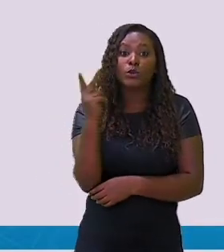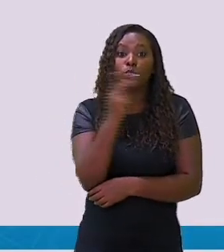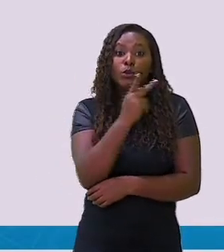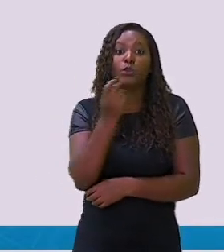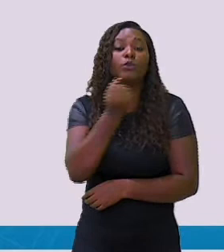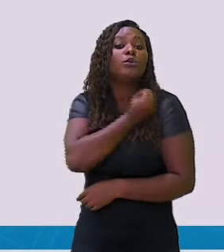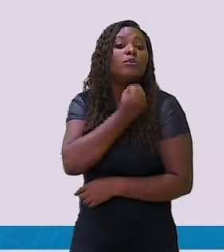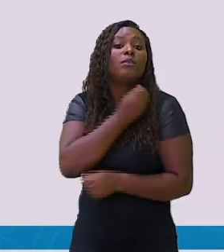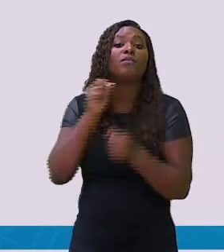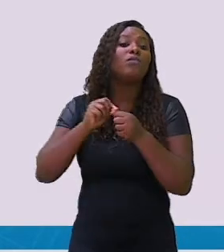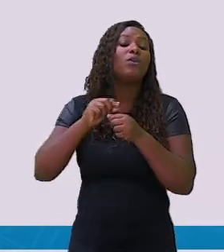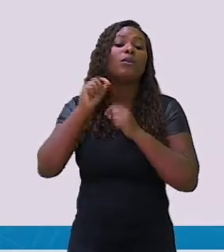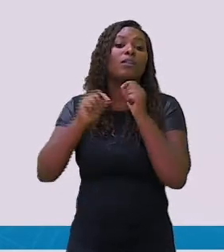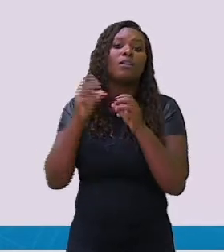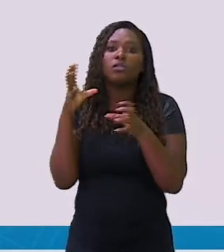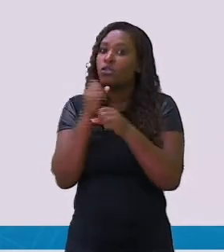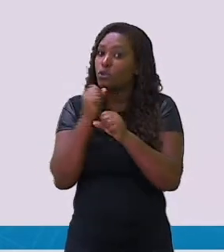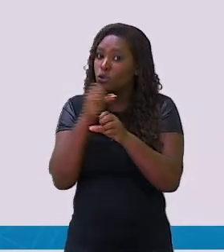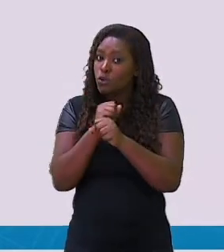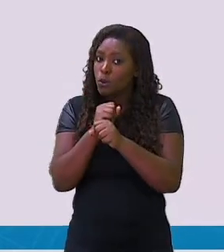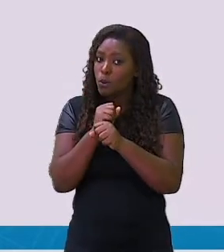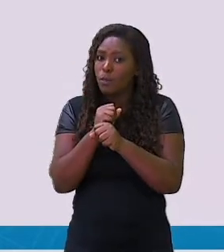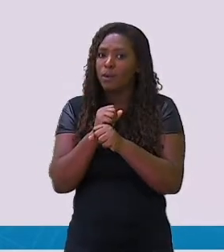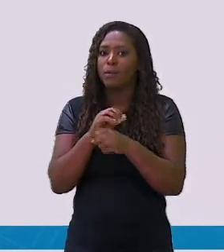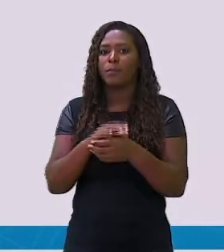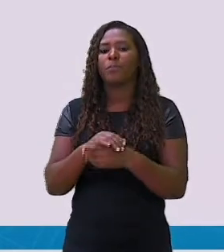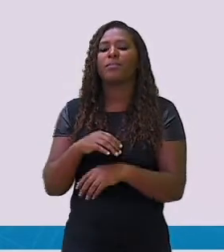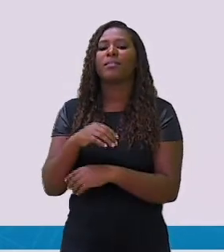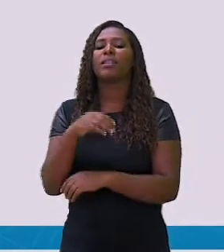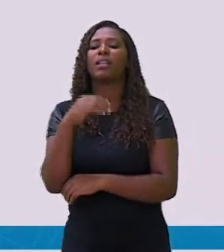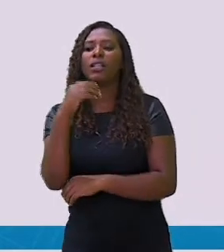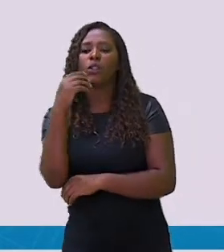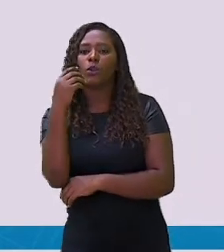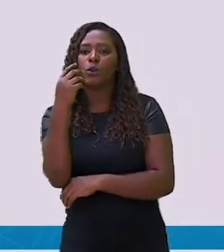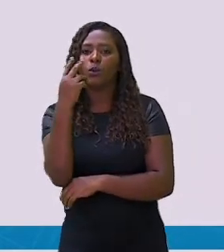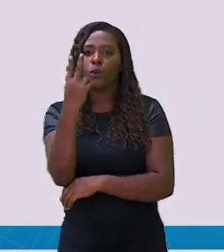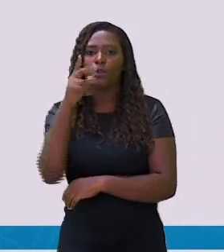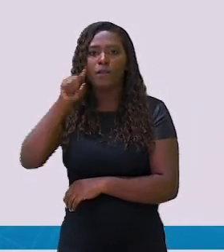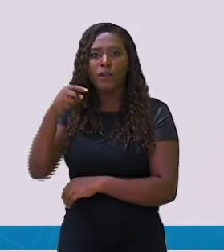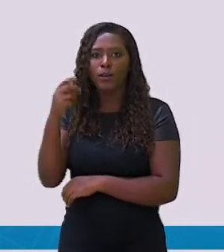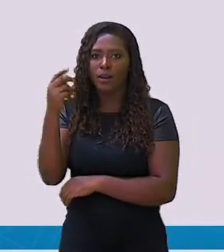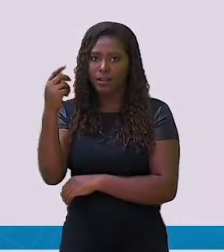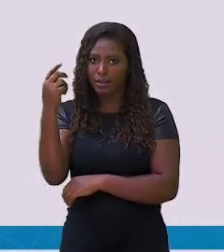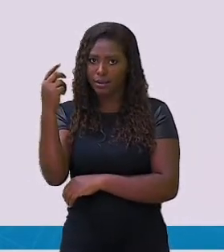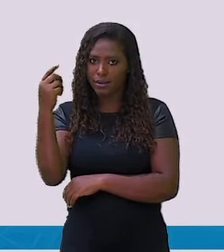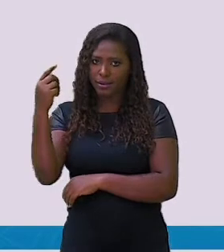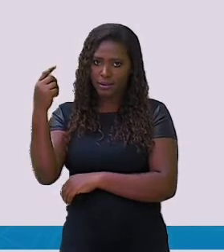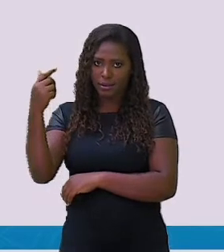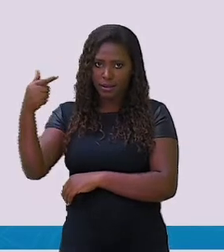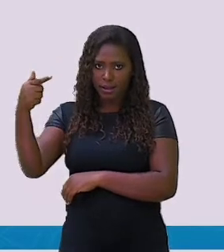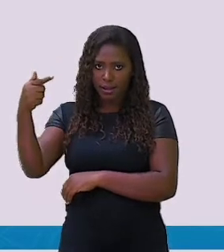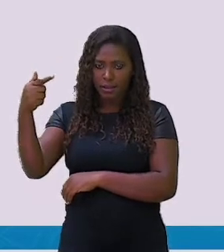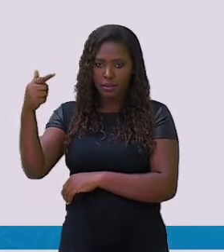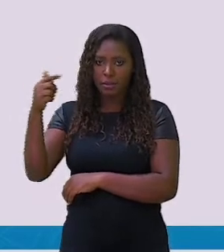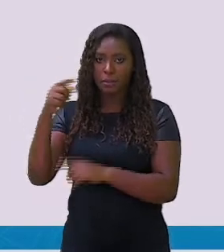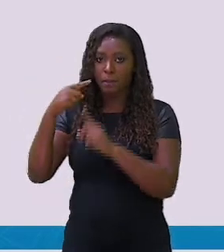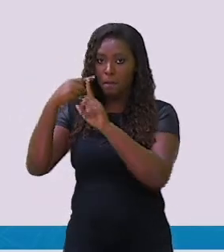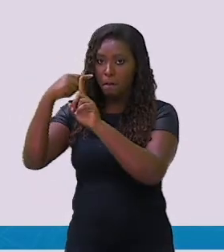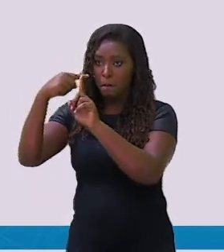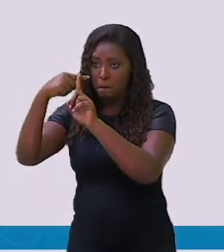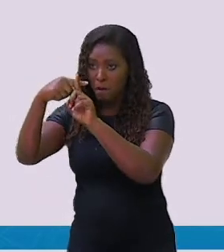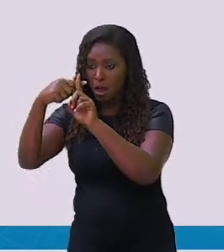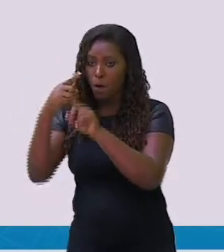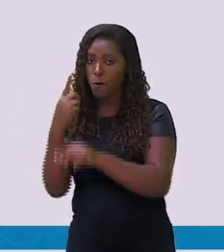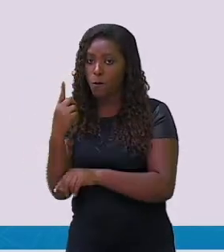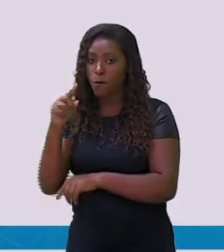2,7 mais 1,6 e lembrando o